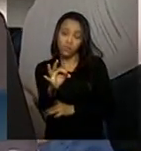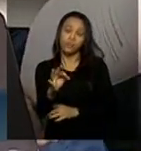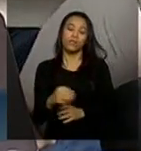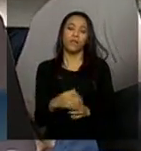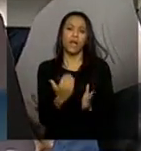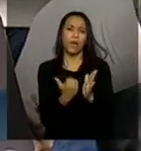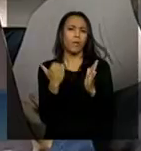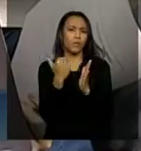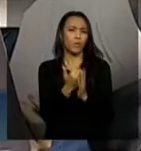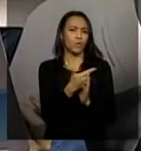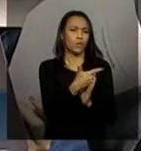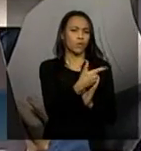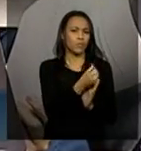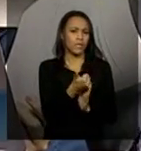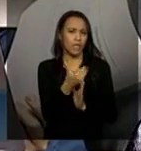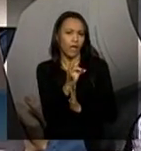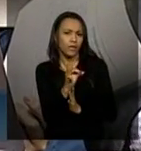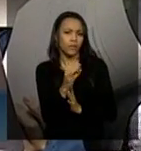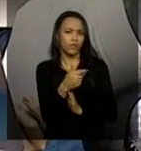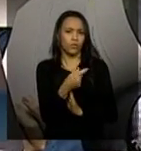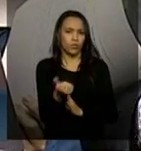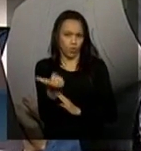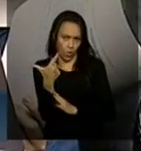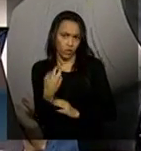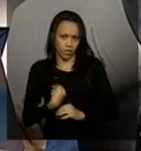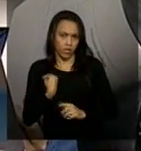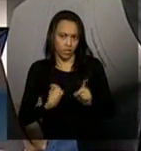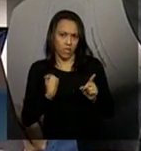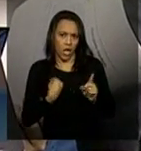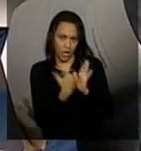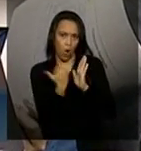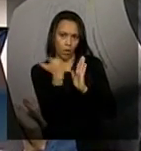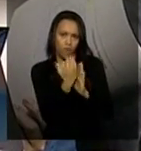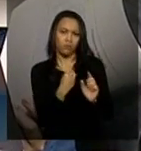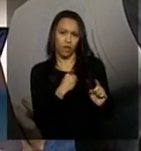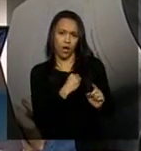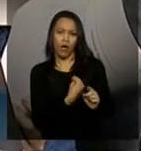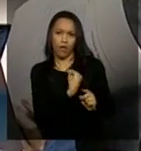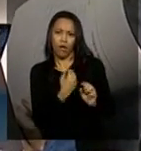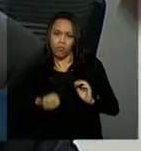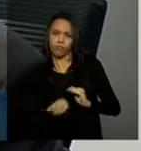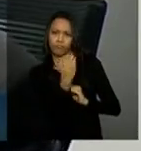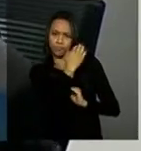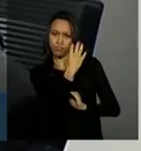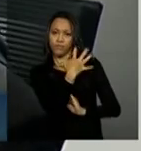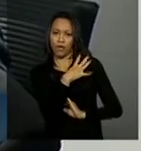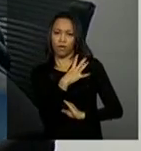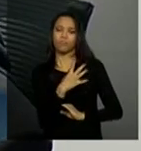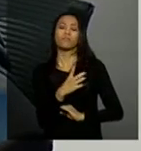que aumentou de 2010 para 2012 está nesse gráfico? Está. Está.